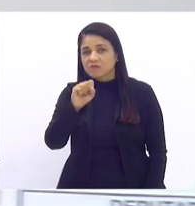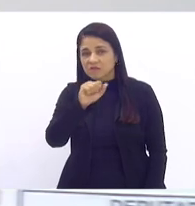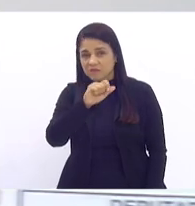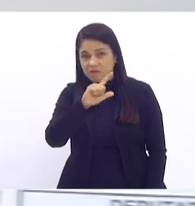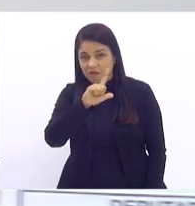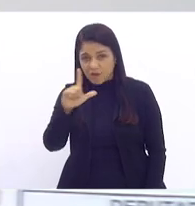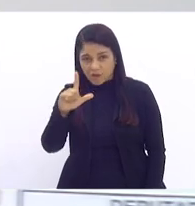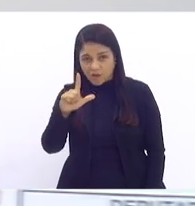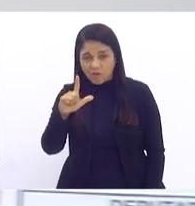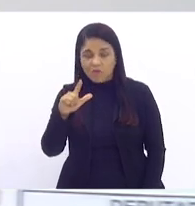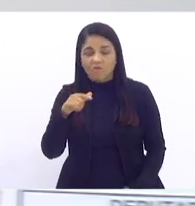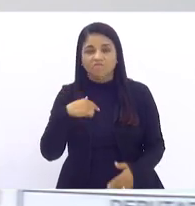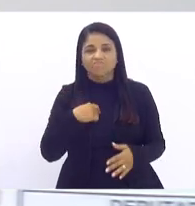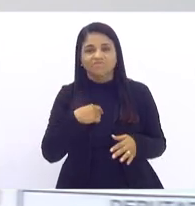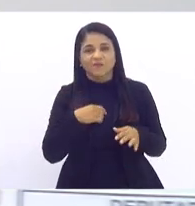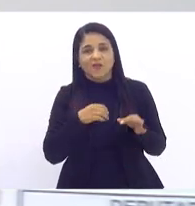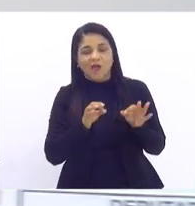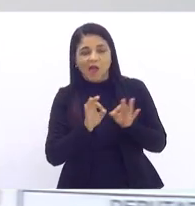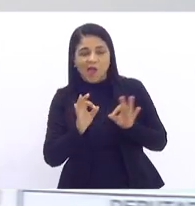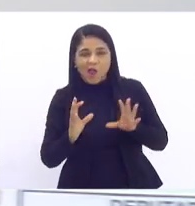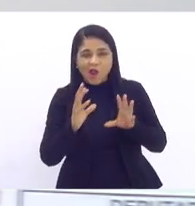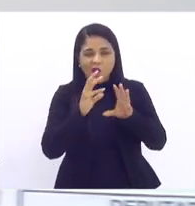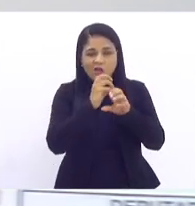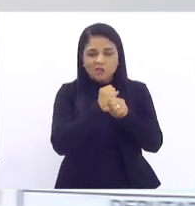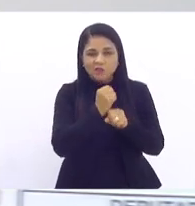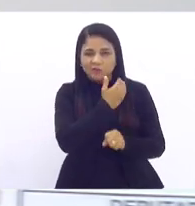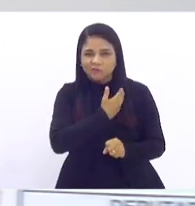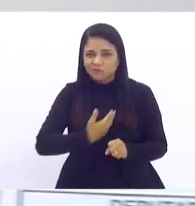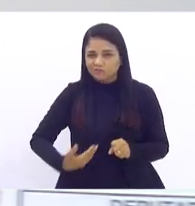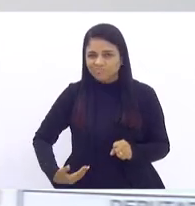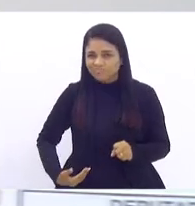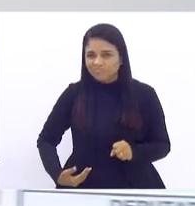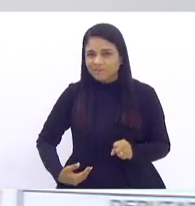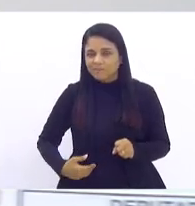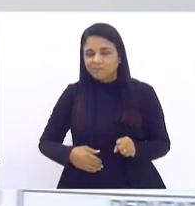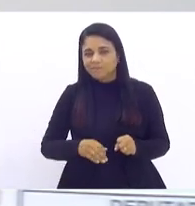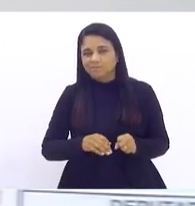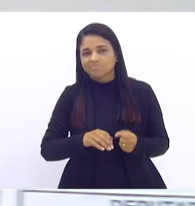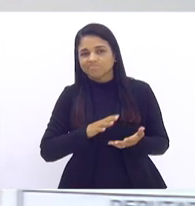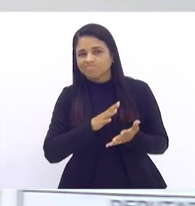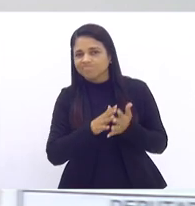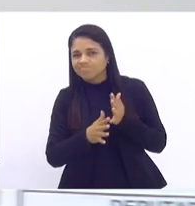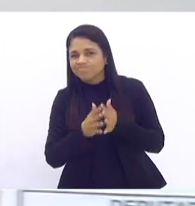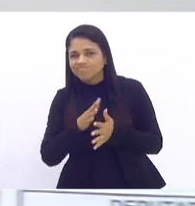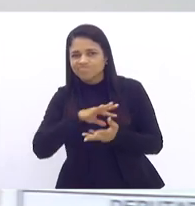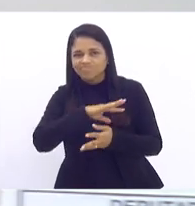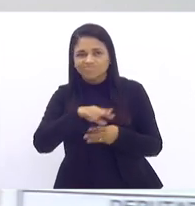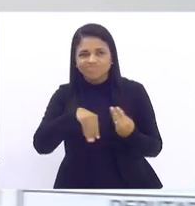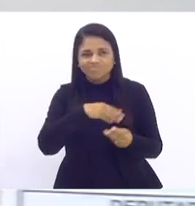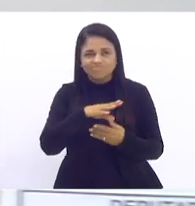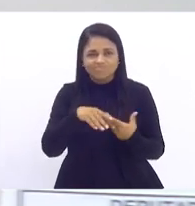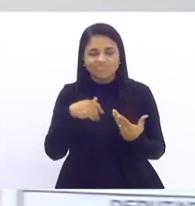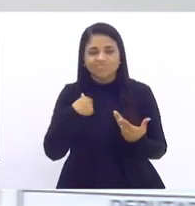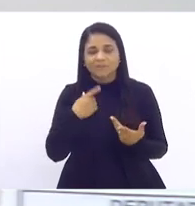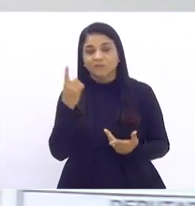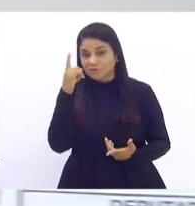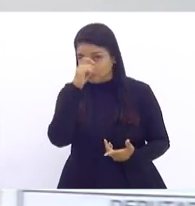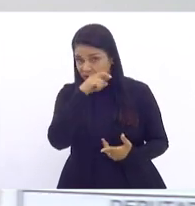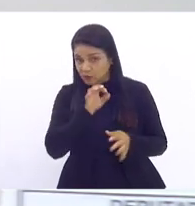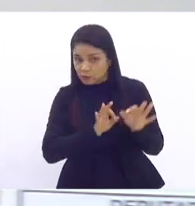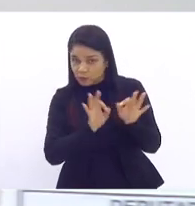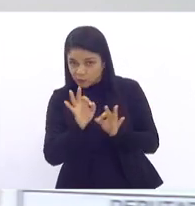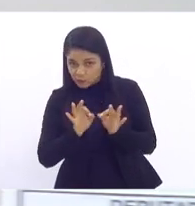desarrumação das contas públicas cada dia que passa fica mais imensurável